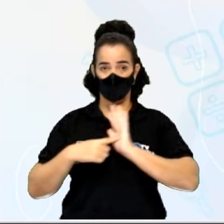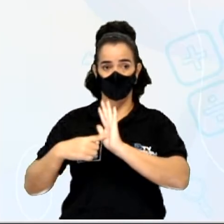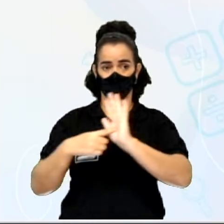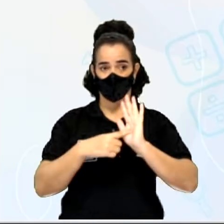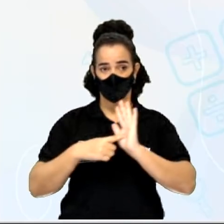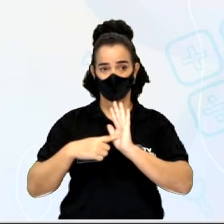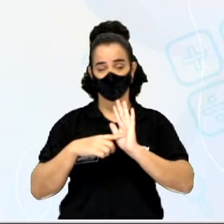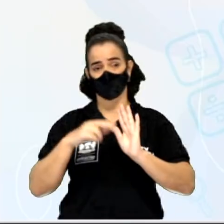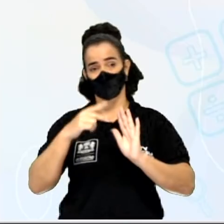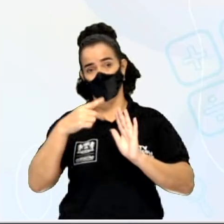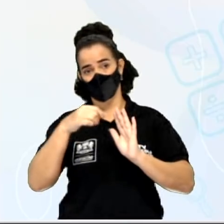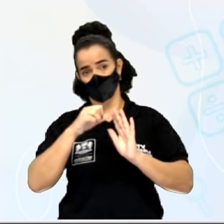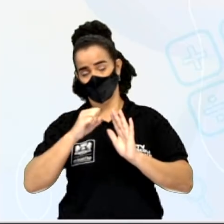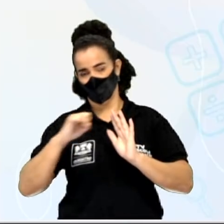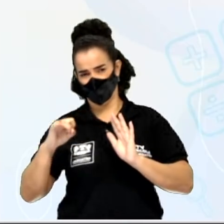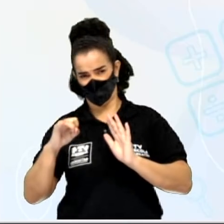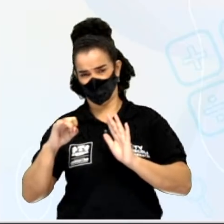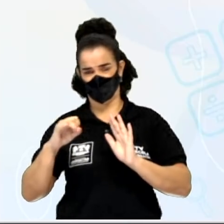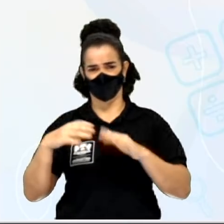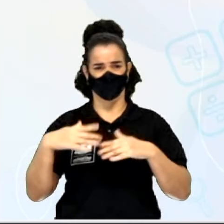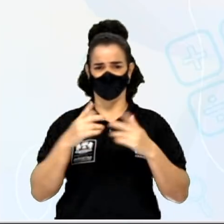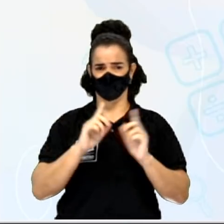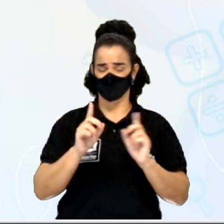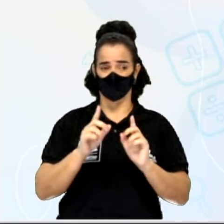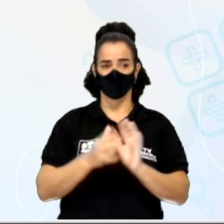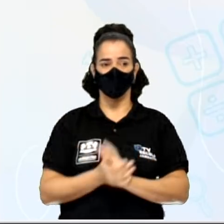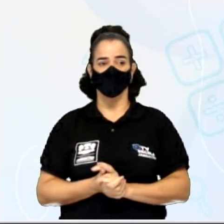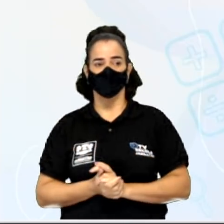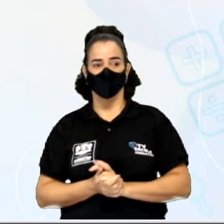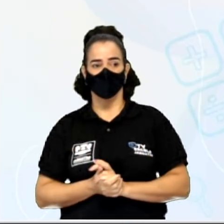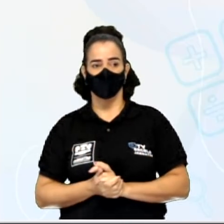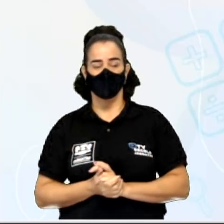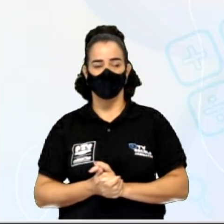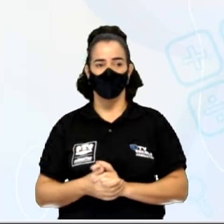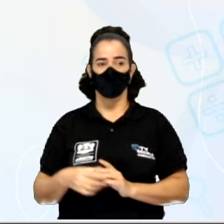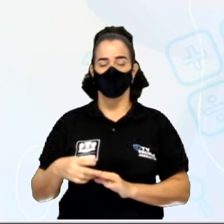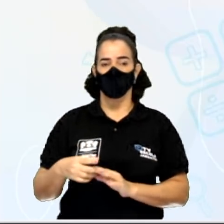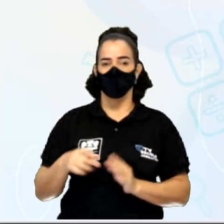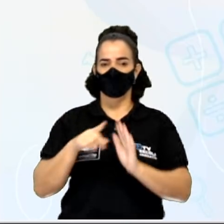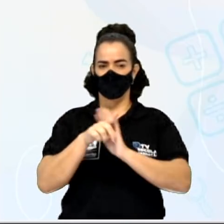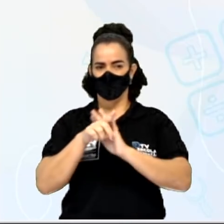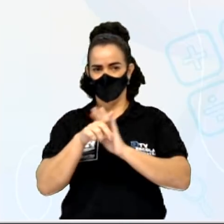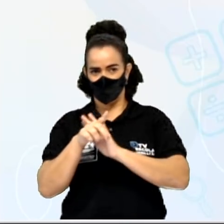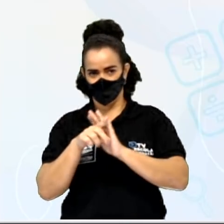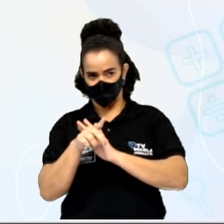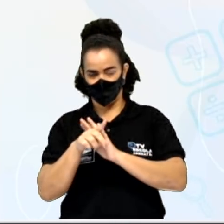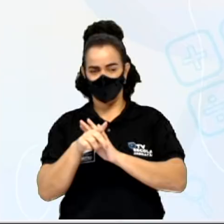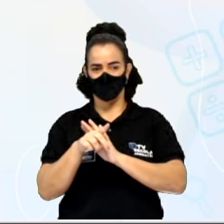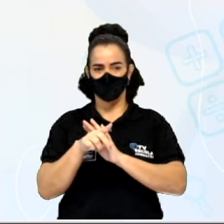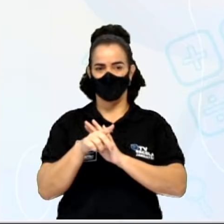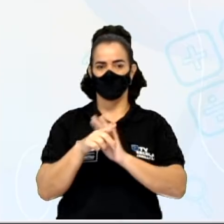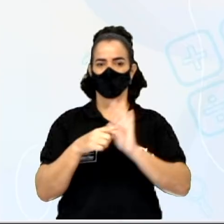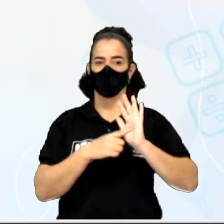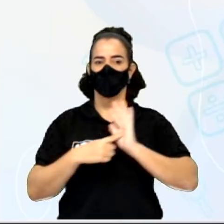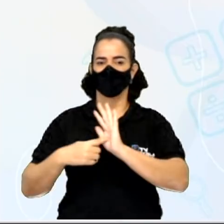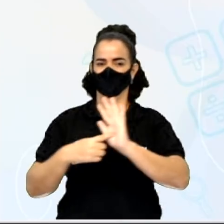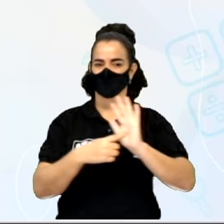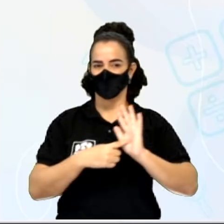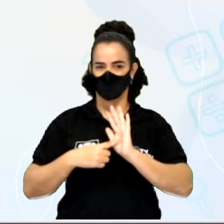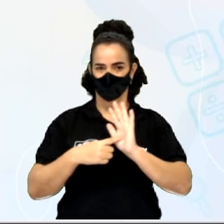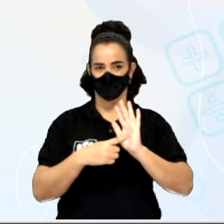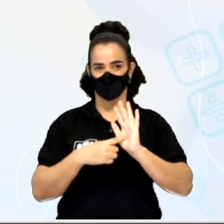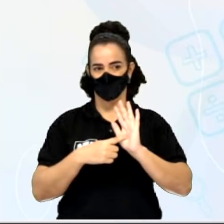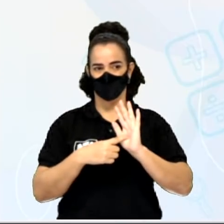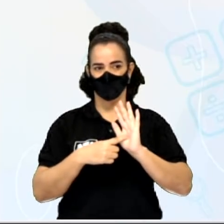que os deficientes, também não. A pesquisa indica como que os deficientes mentais, não. O sentido